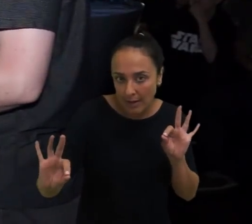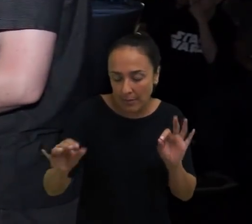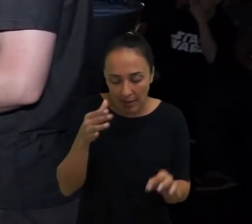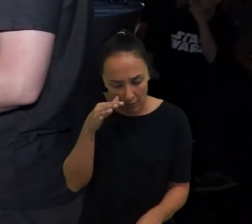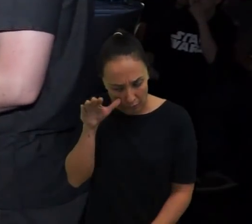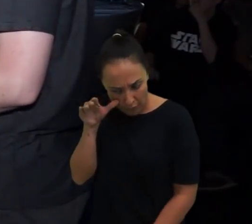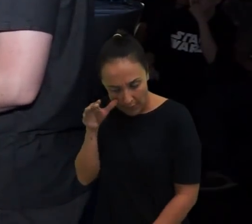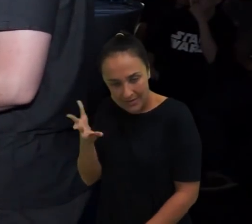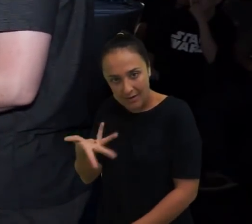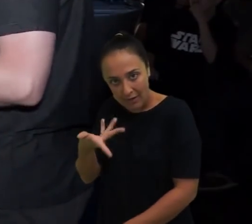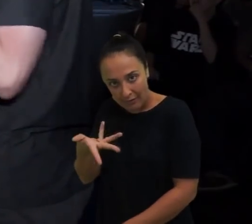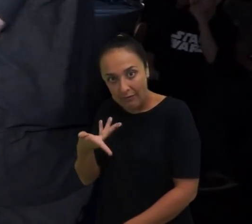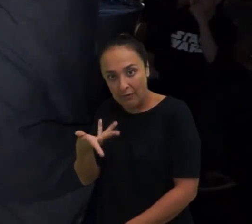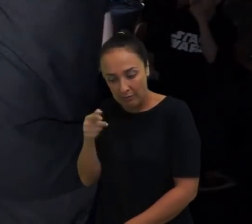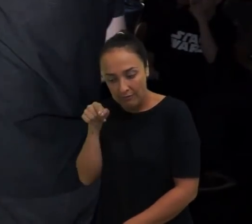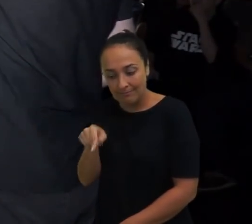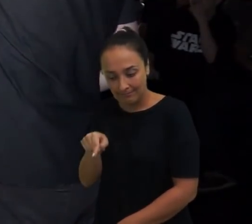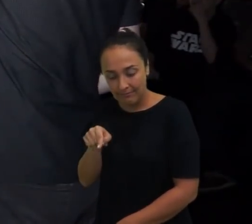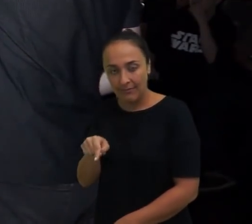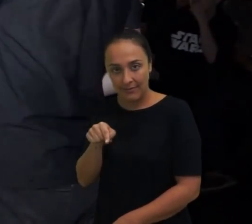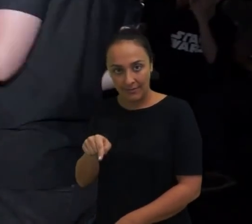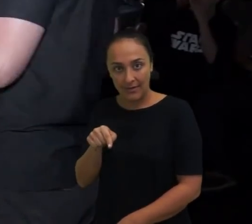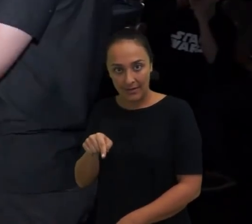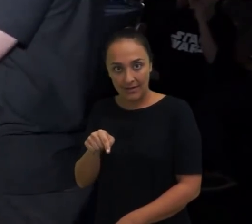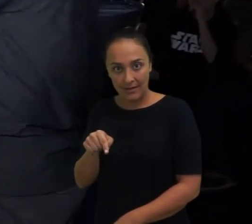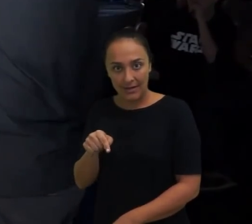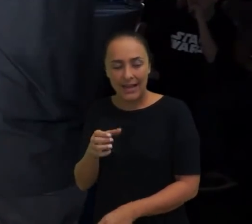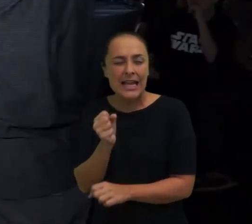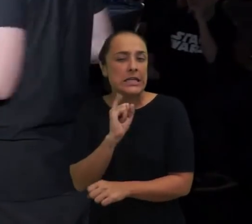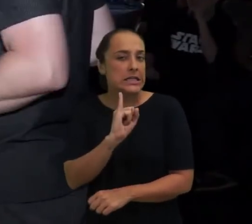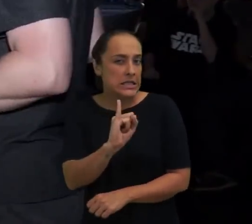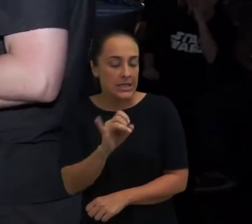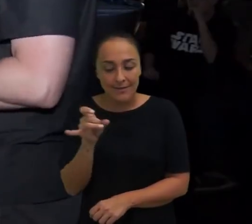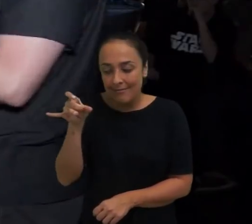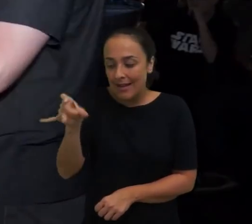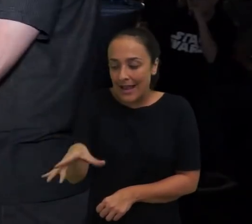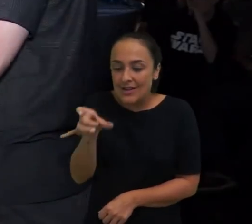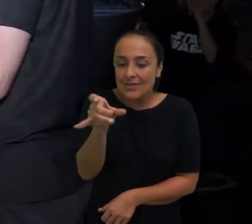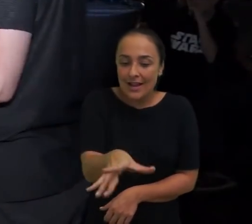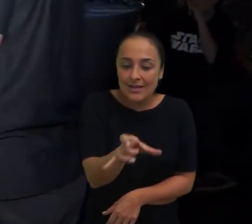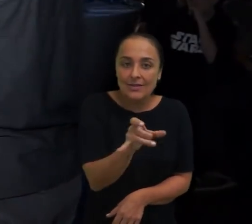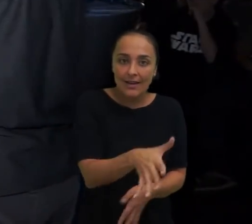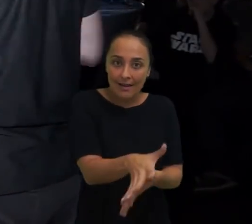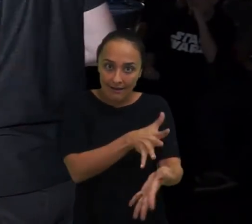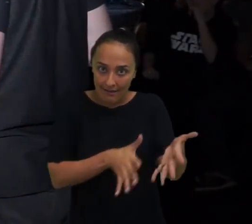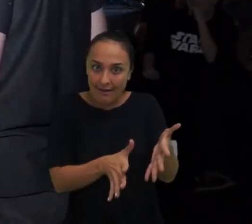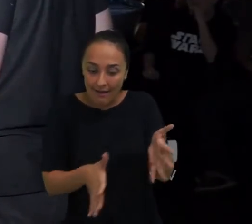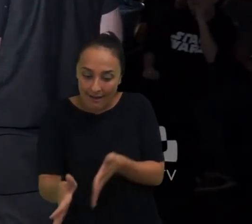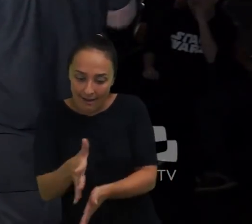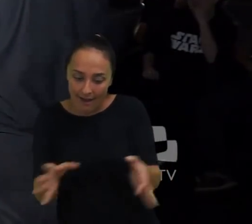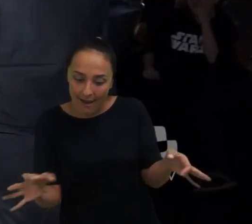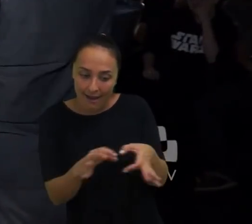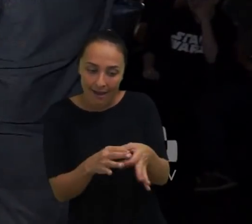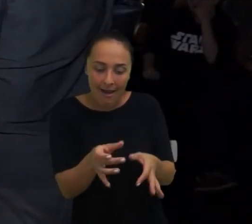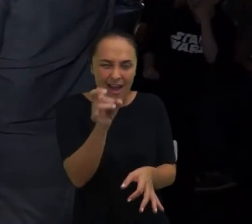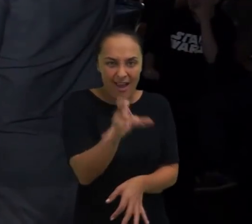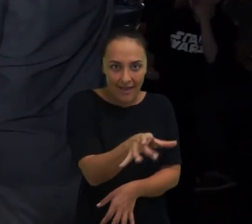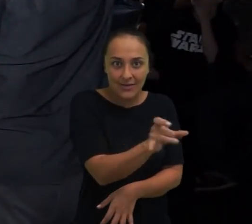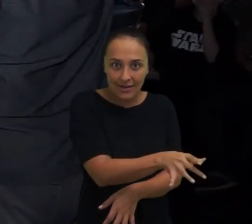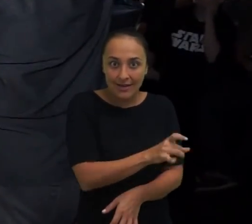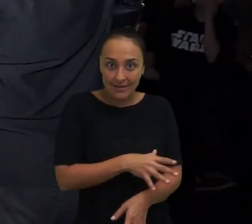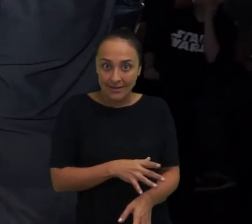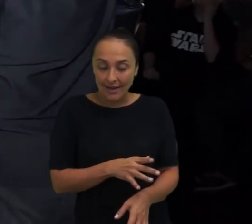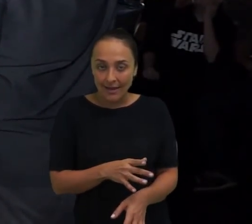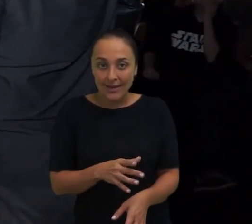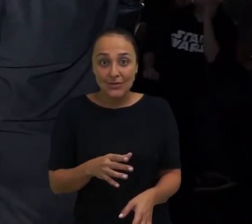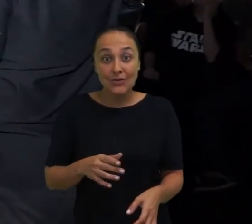esses filamentos na direção dela. Tá? Seria simplesmente assim, não deu tempo dos filamentos serem engolidos ainda pela gravidade do quasar. O problema é que quando